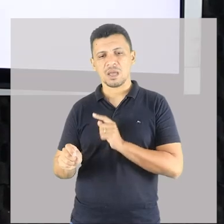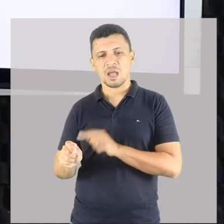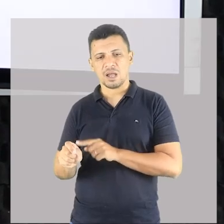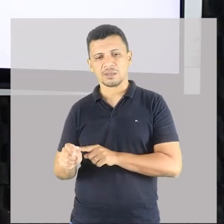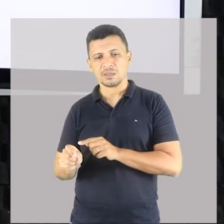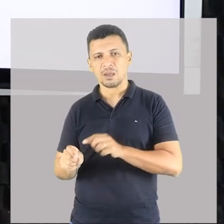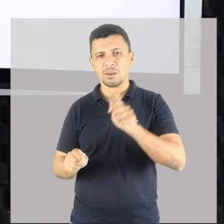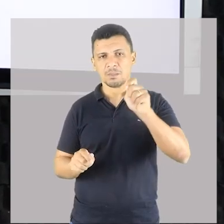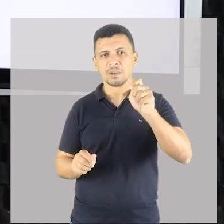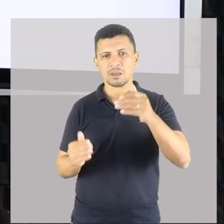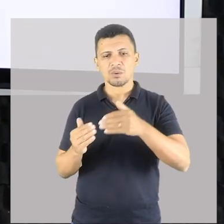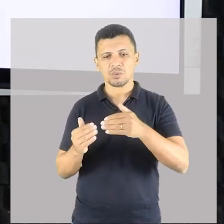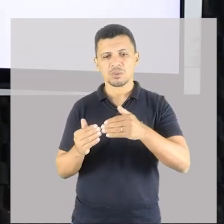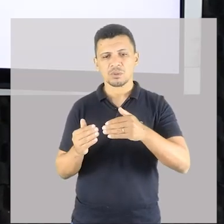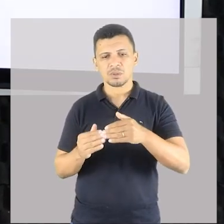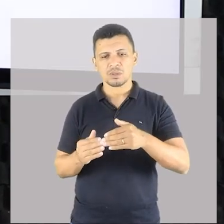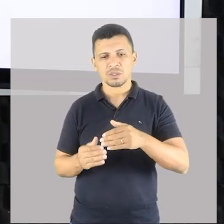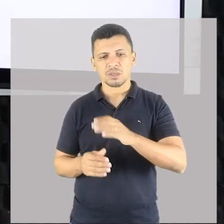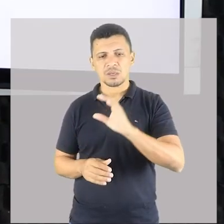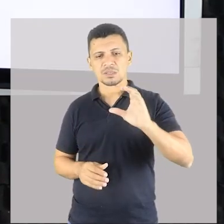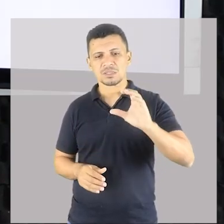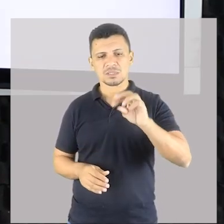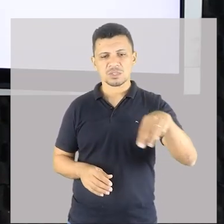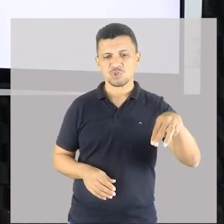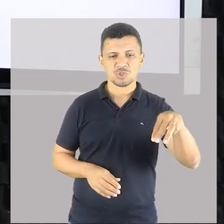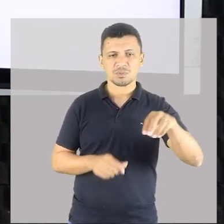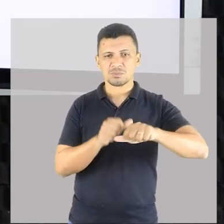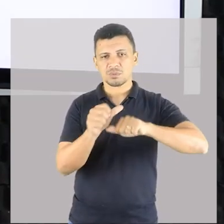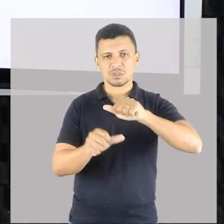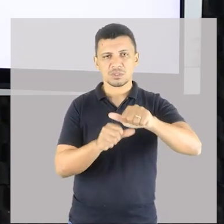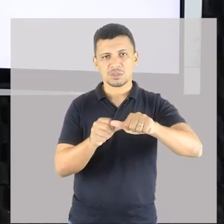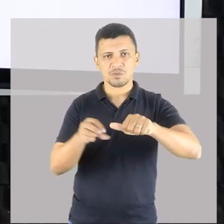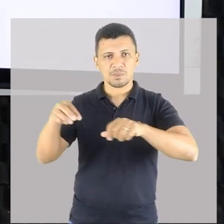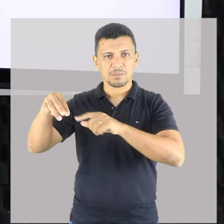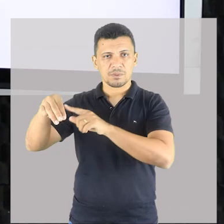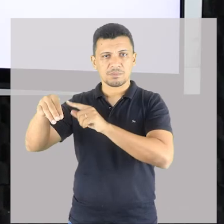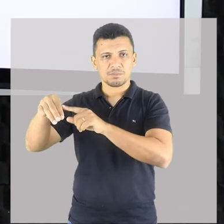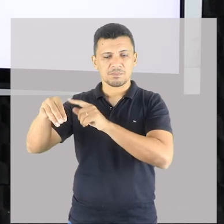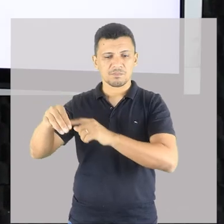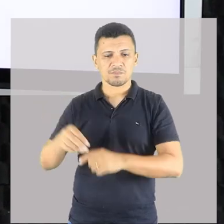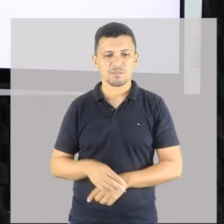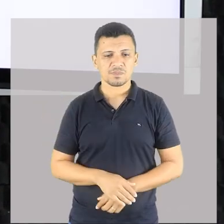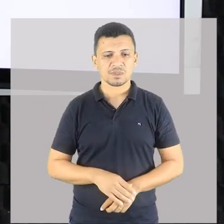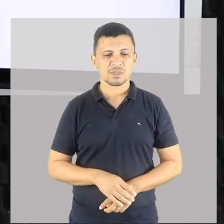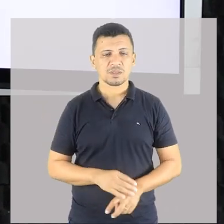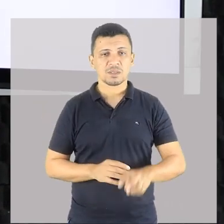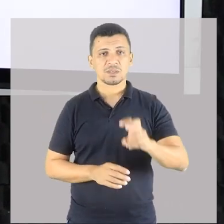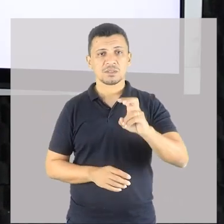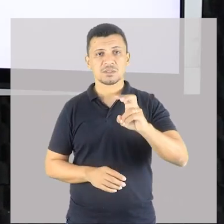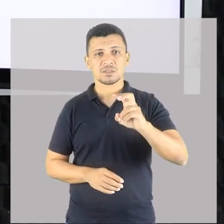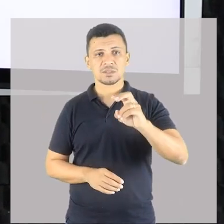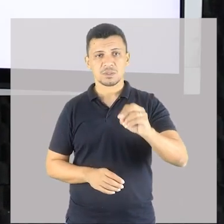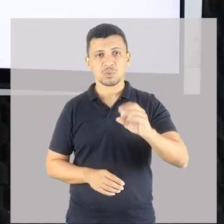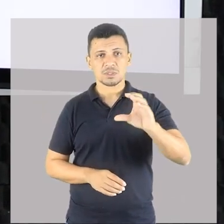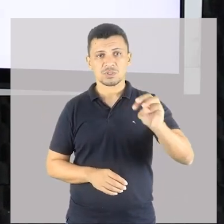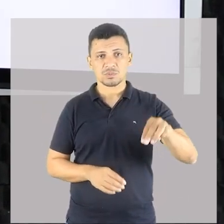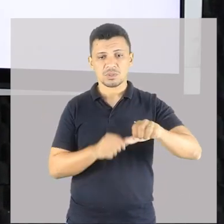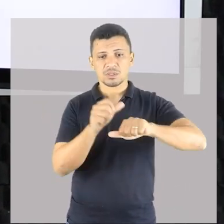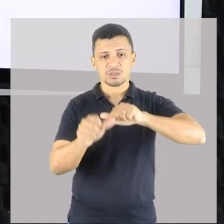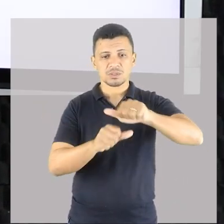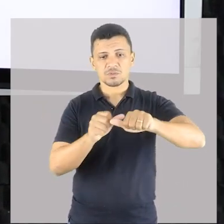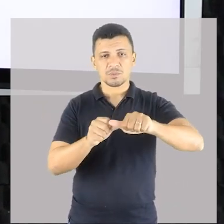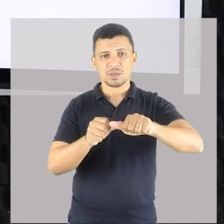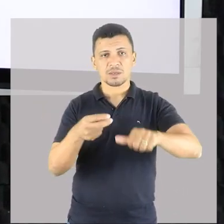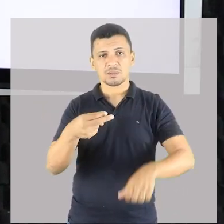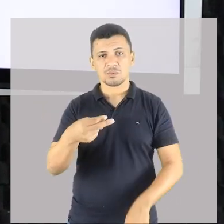Só que metro, ó, a distância está em centímetro, temos que se transformar para metro. 50 centímetros é meio metro, ó,